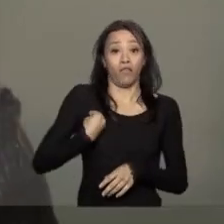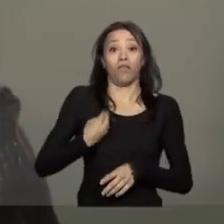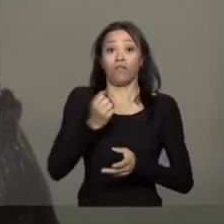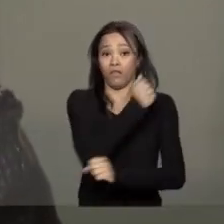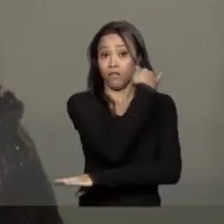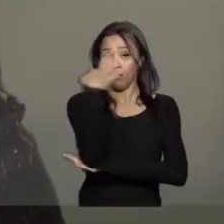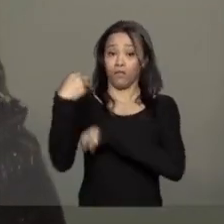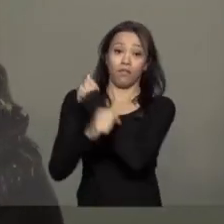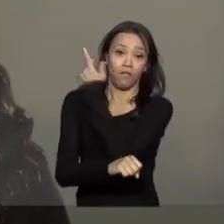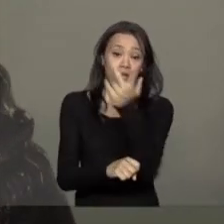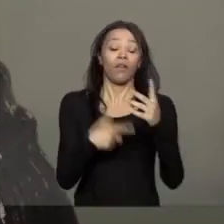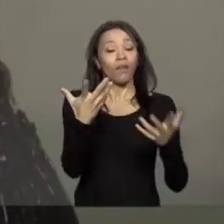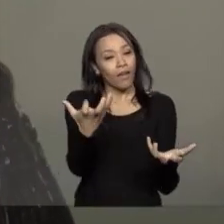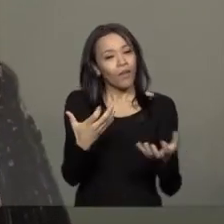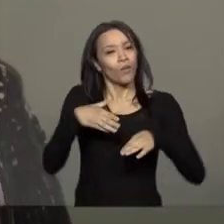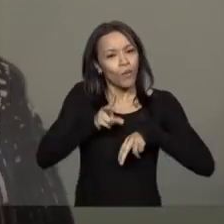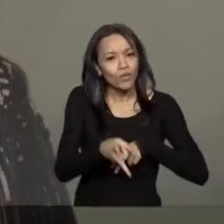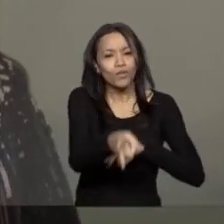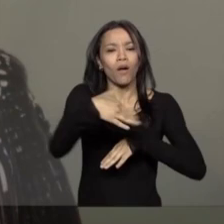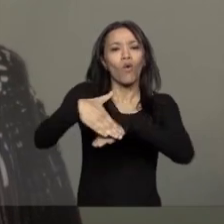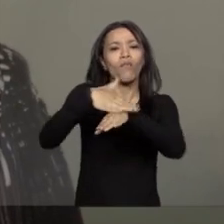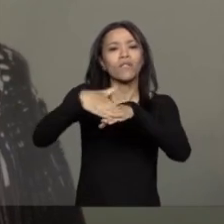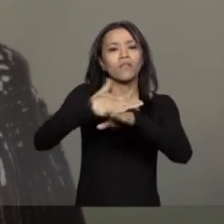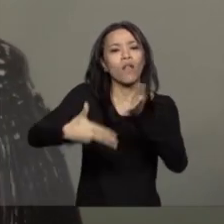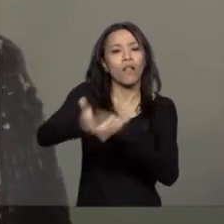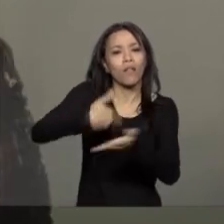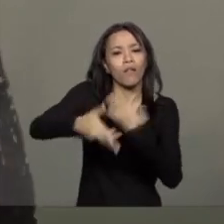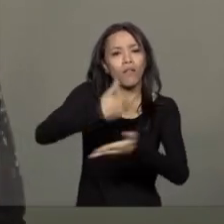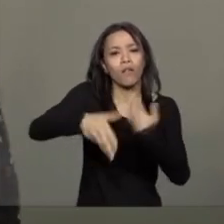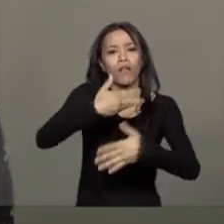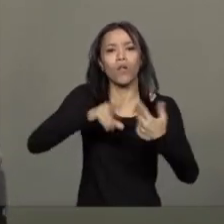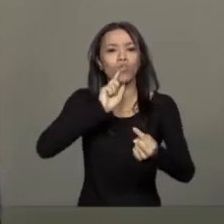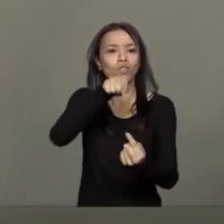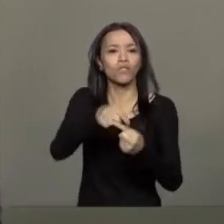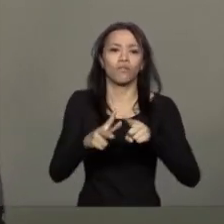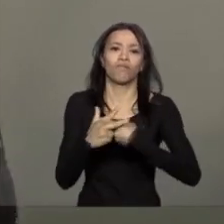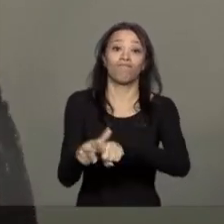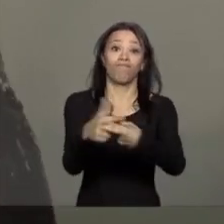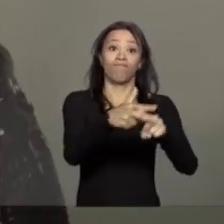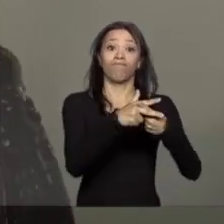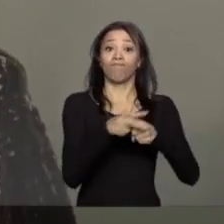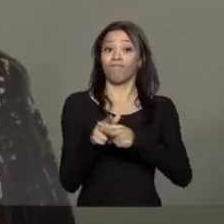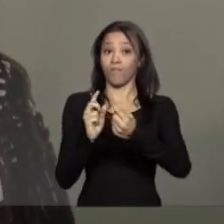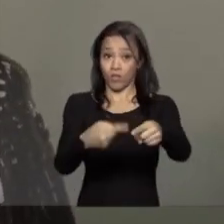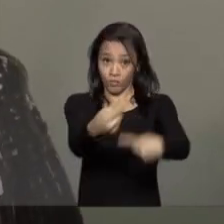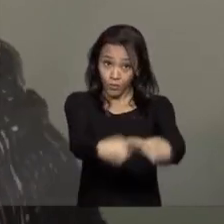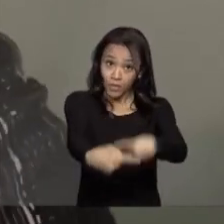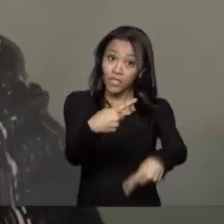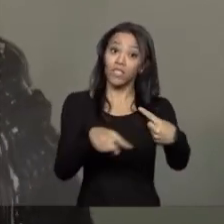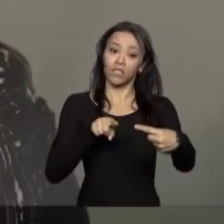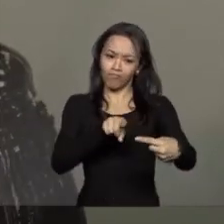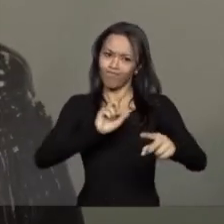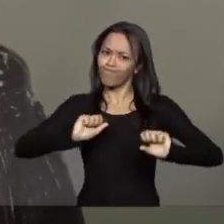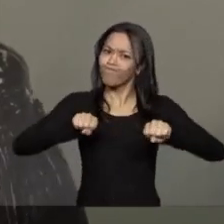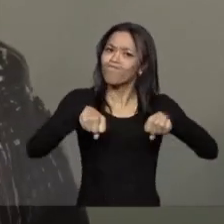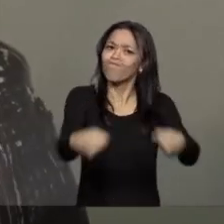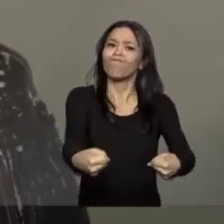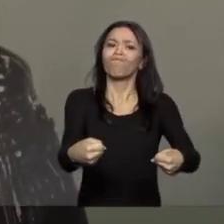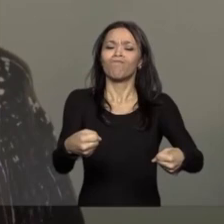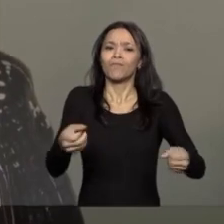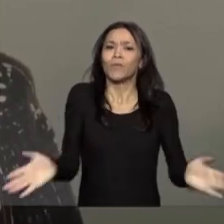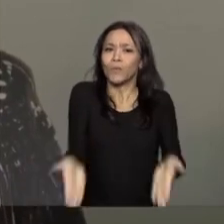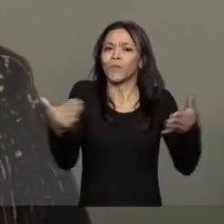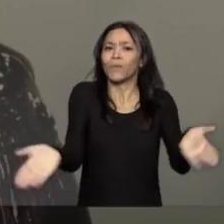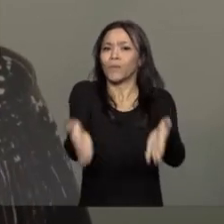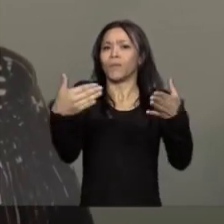quero continuar dialogando com vocês para desenvolver e aperfeiçoar as políticas que fortaleçam o